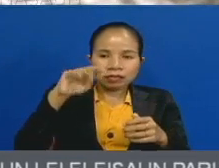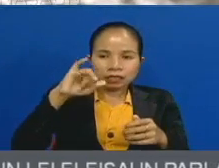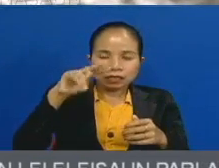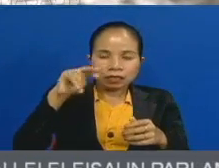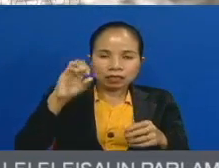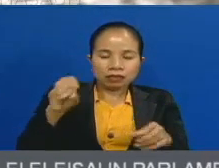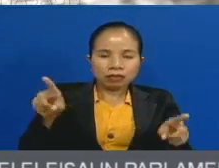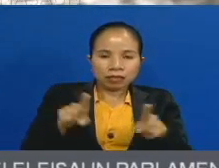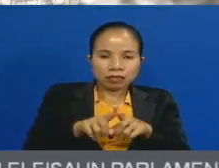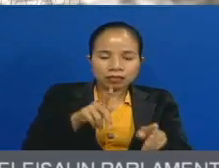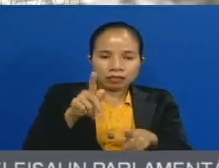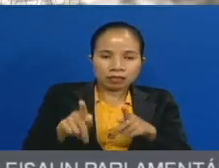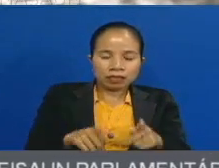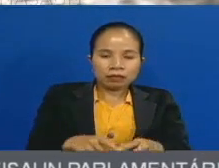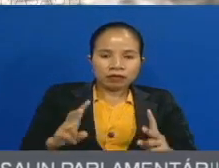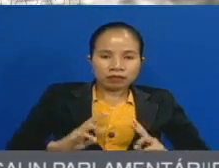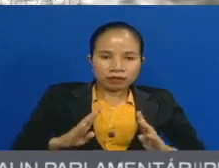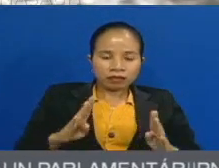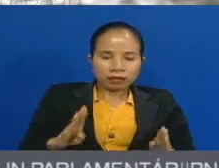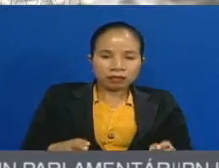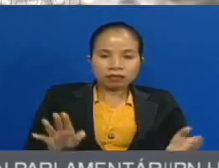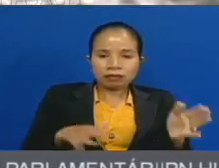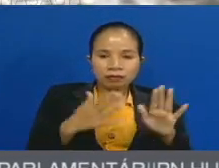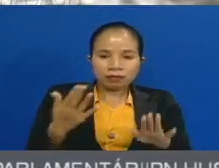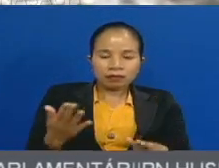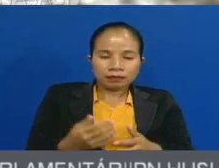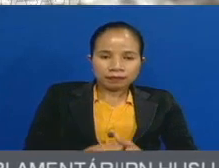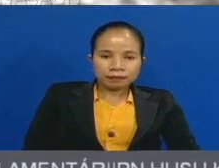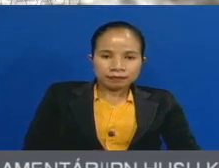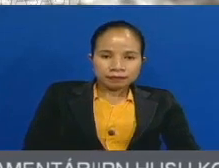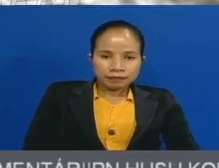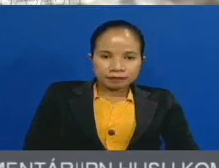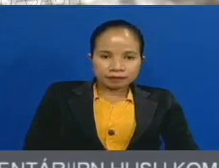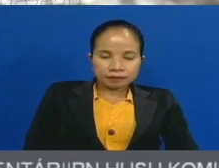Hanesan Emma Potente Ida Hakoto Nia Is.